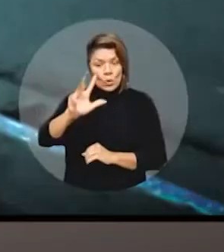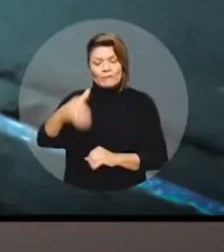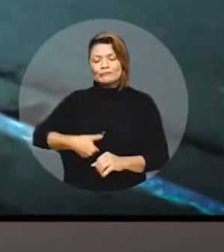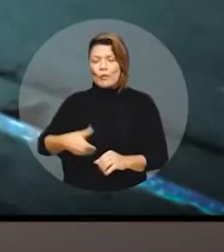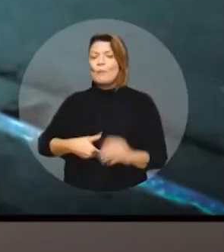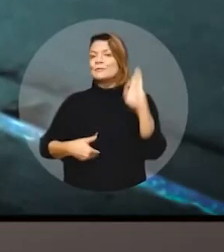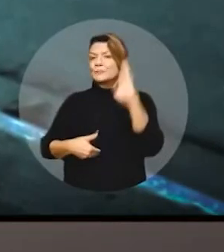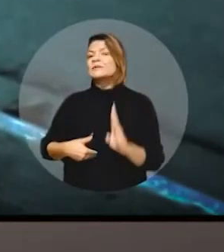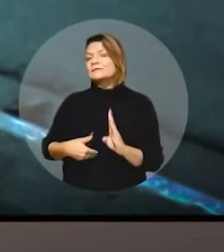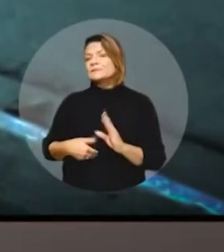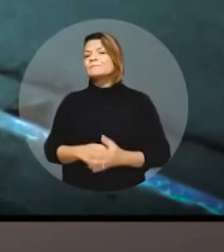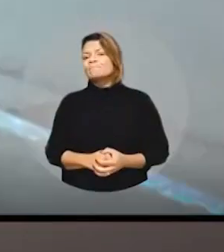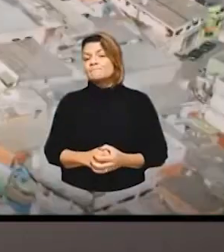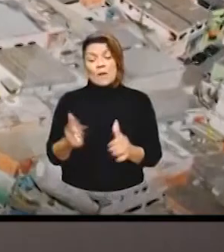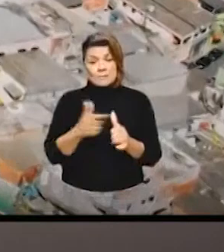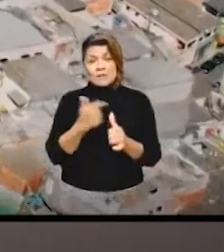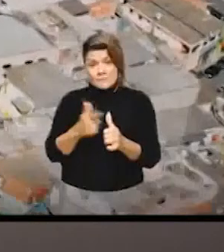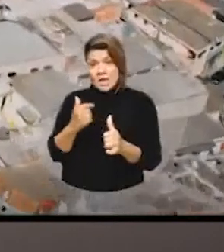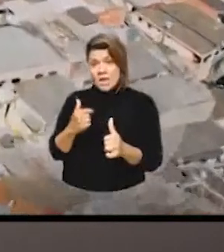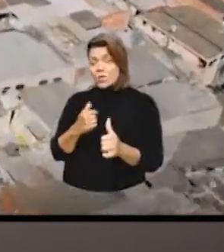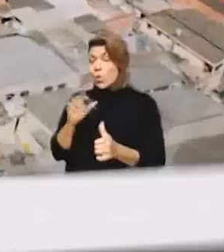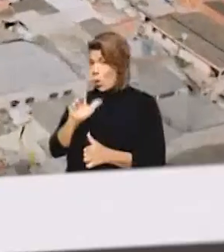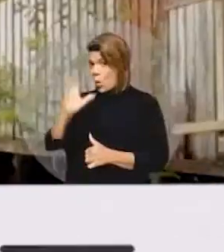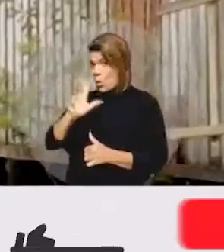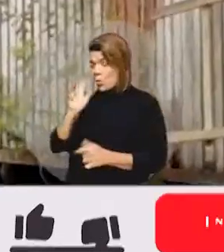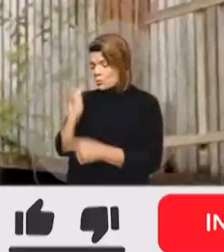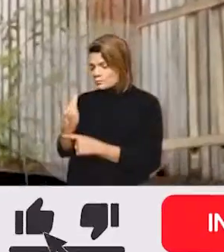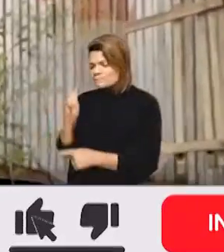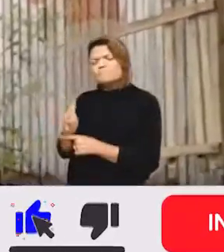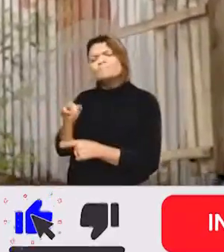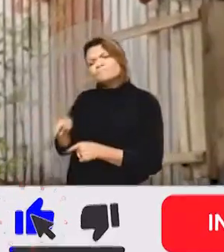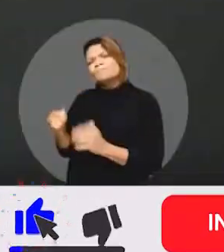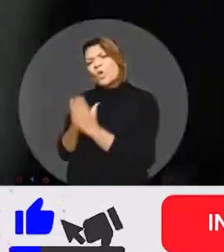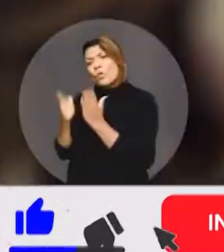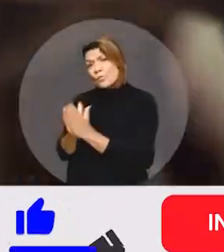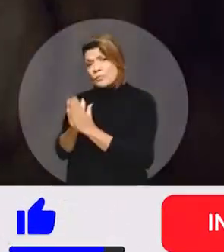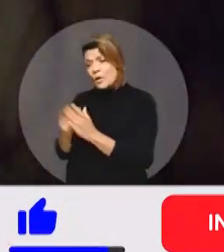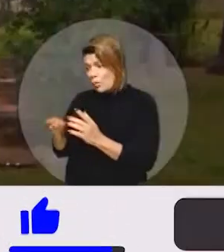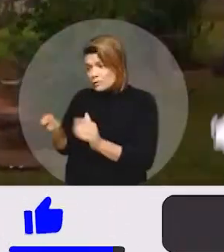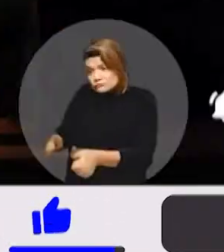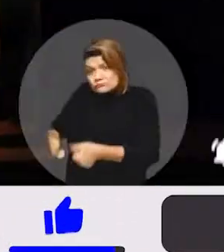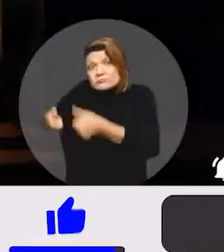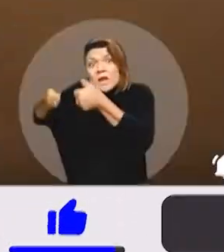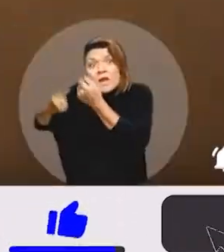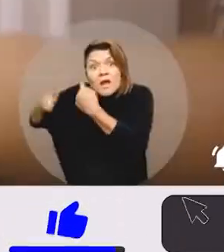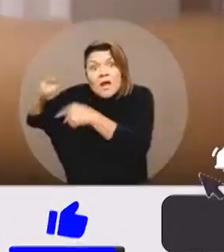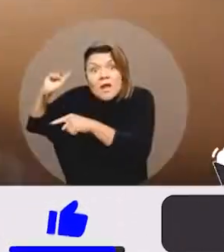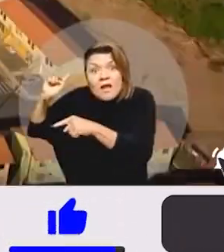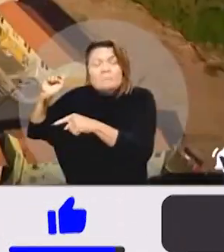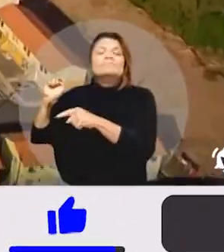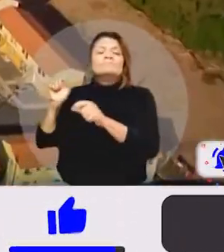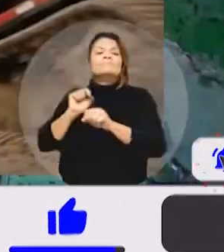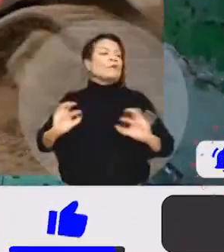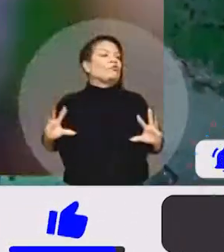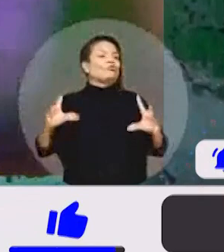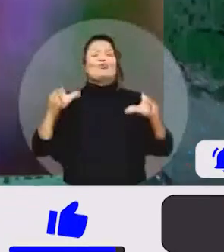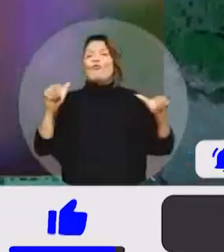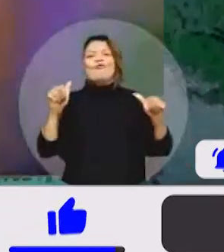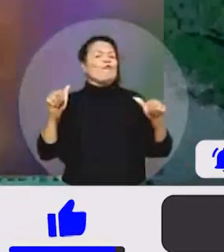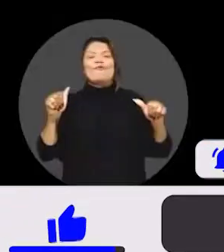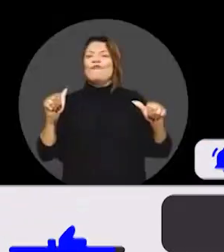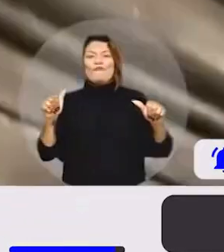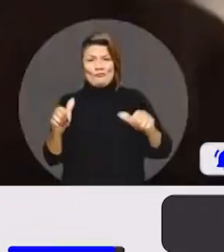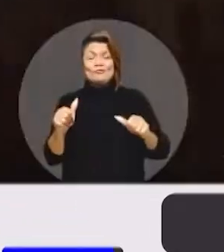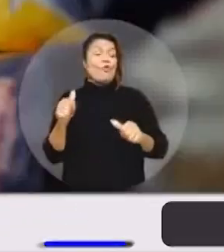uma realidade no Brasil. Lula cuidou primeiro dos mais necessitados, e quando a vida deles melhorou, melhorou para